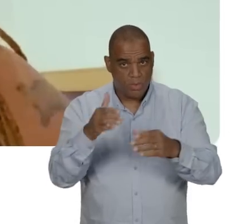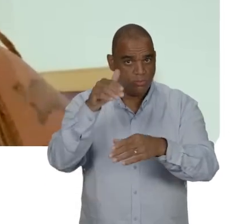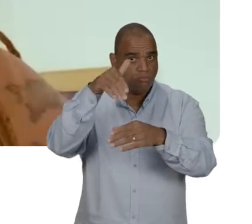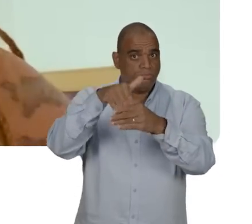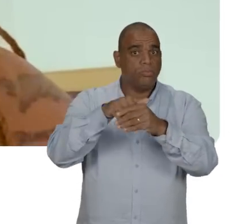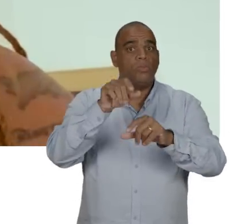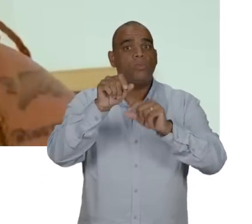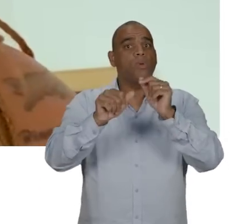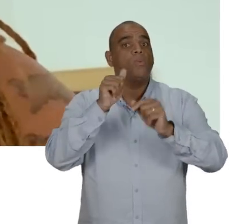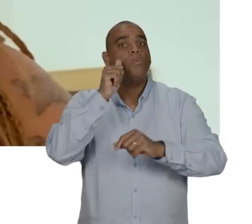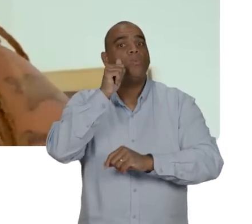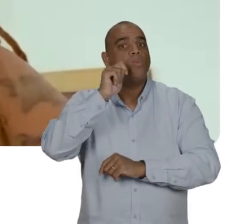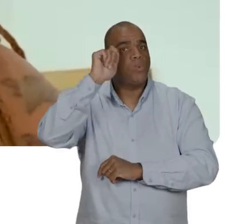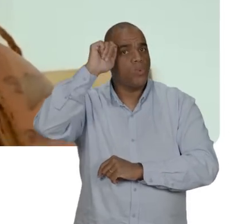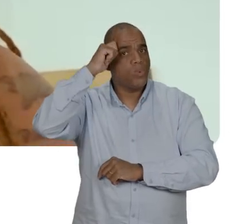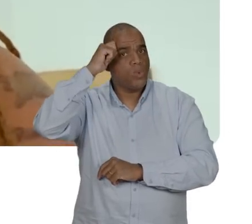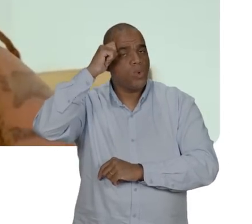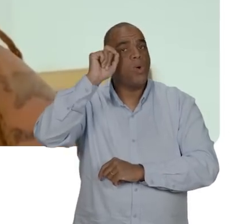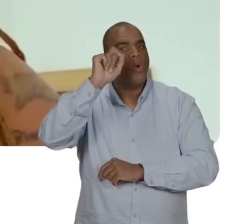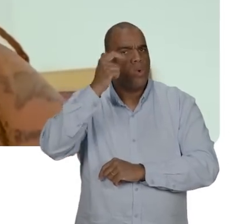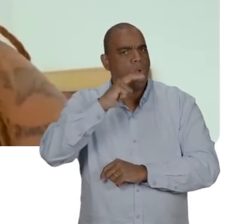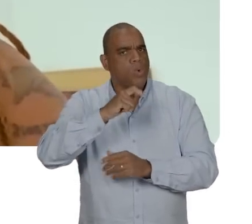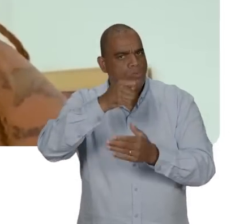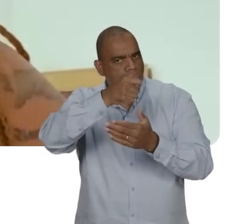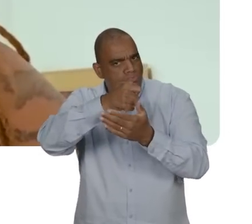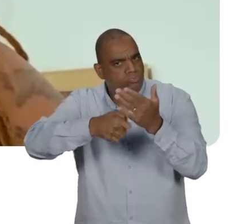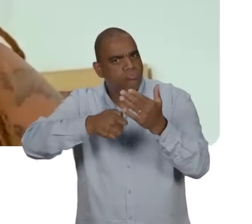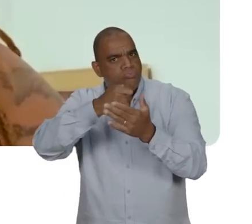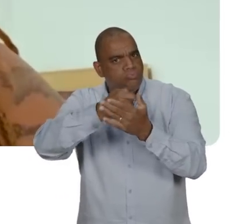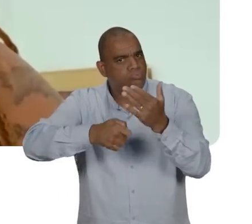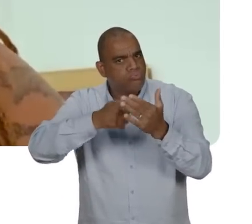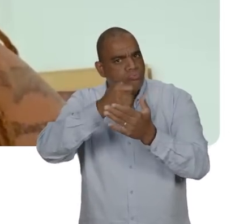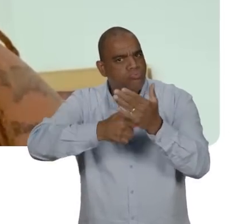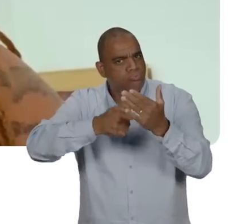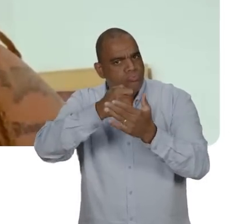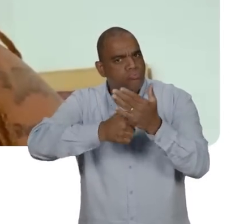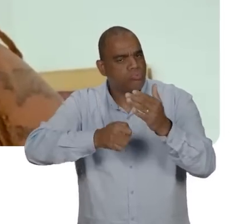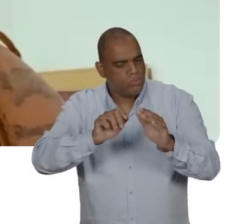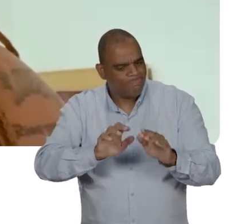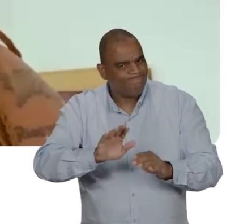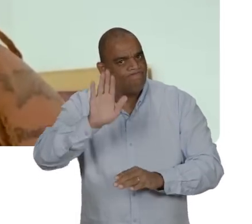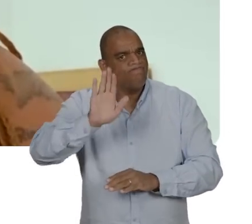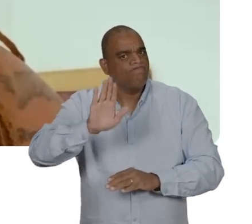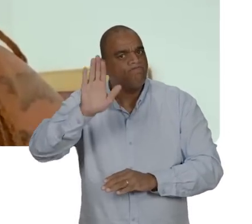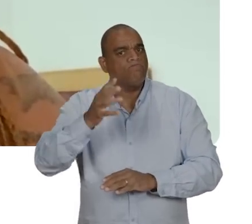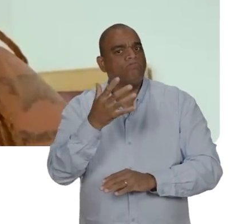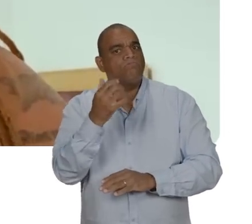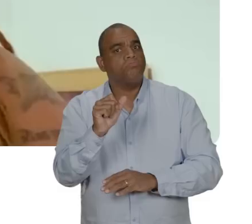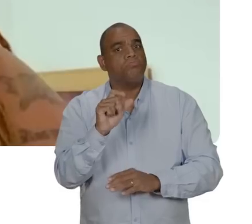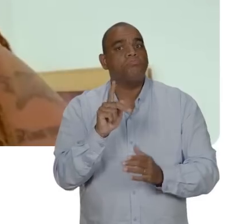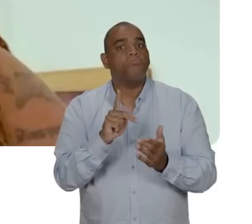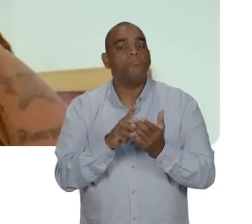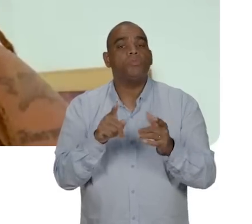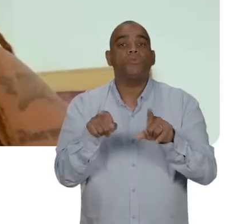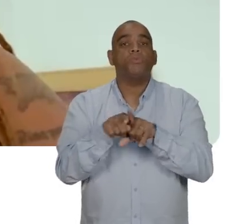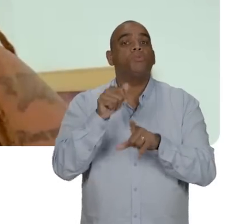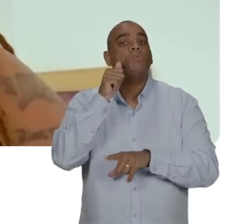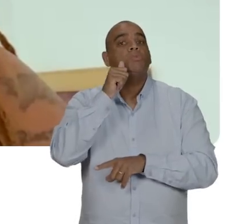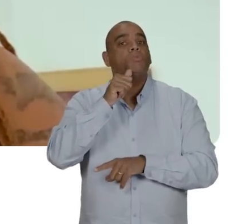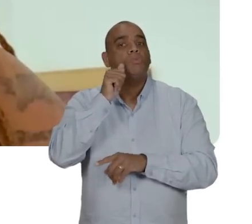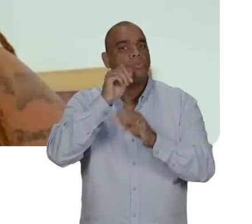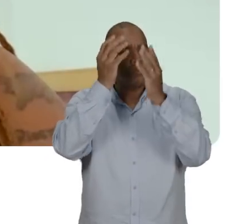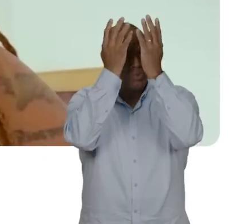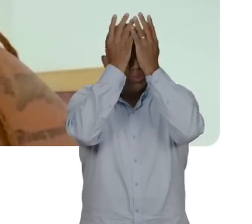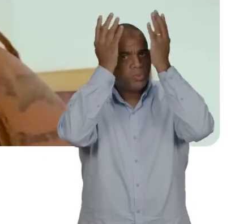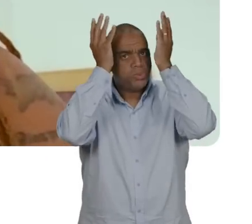A gente tem nessas eleições muito mais mulheres negras cadastradas para poderem serem candidatas, assim como a gente também tem